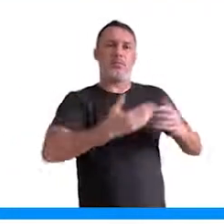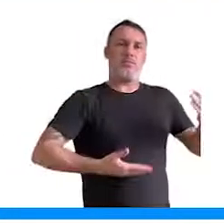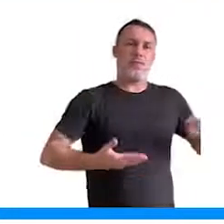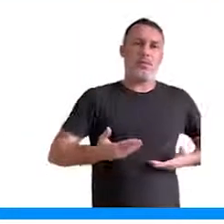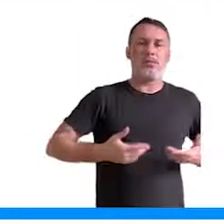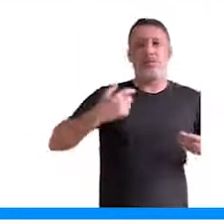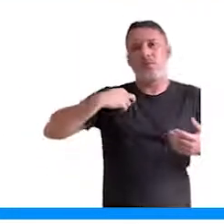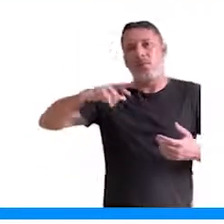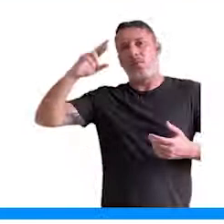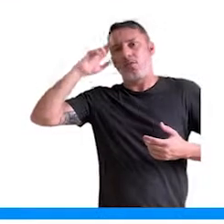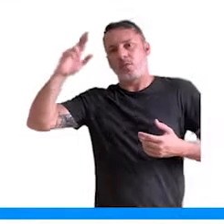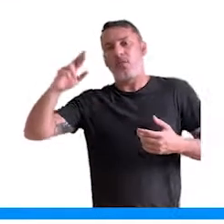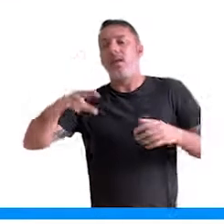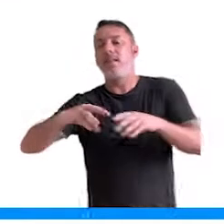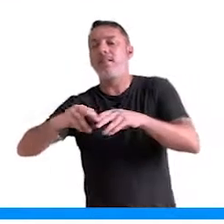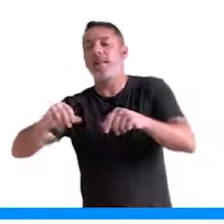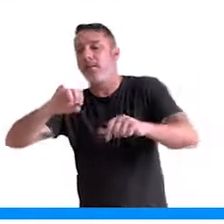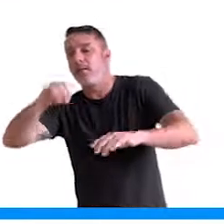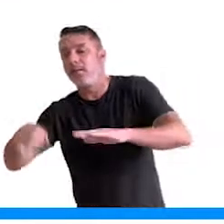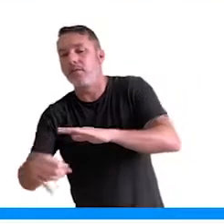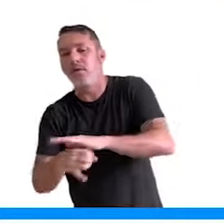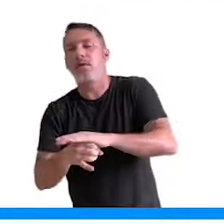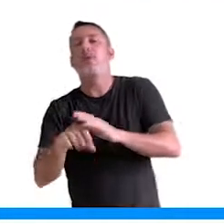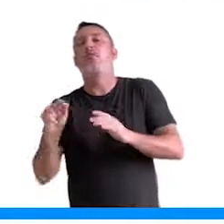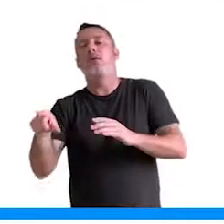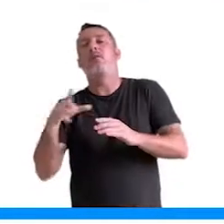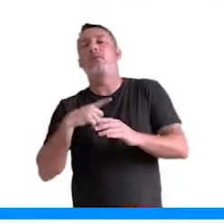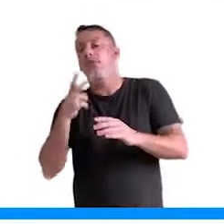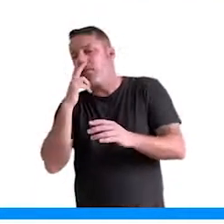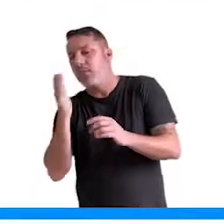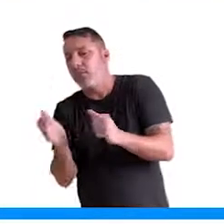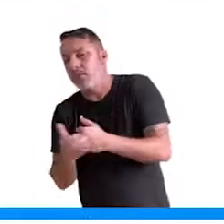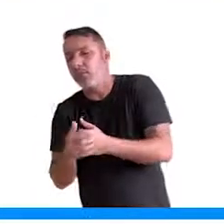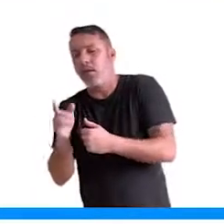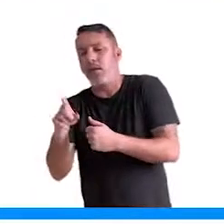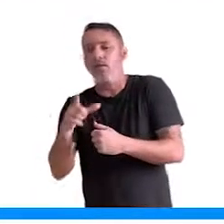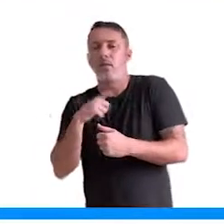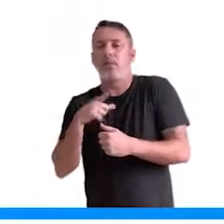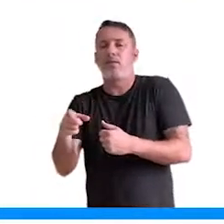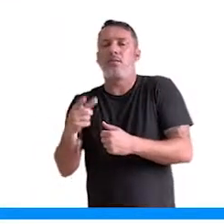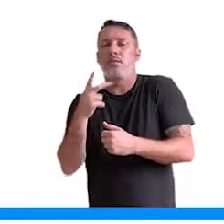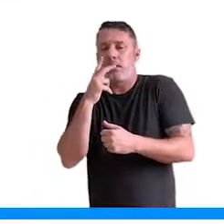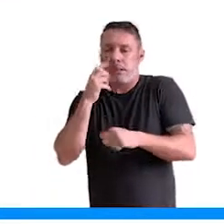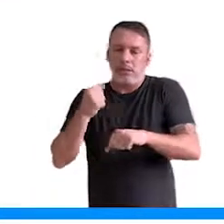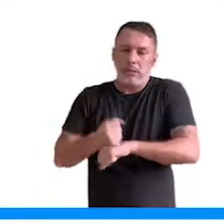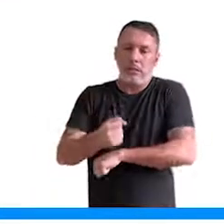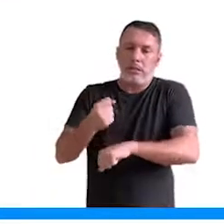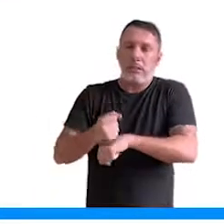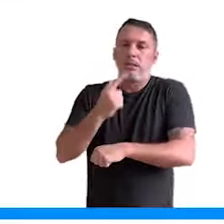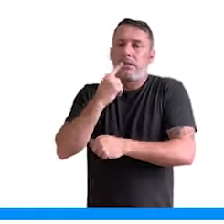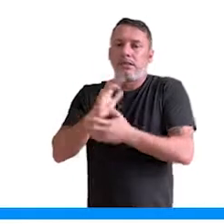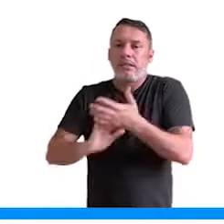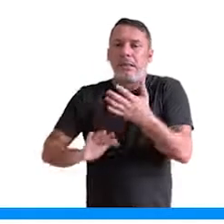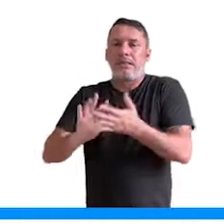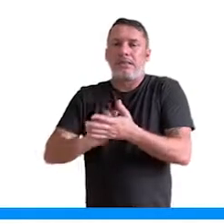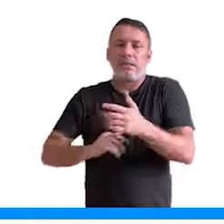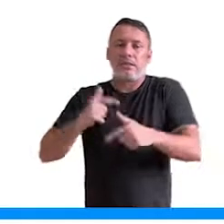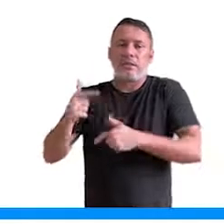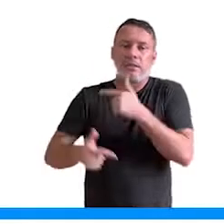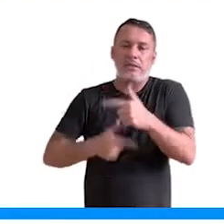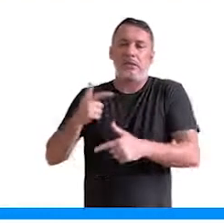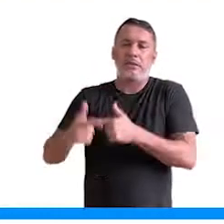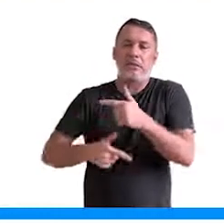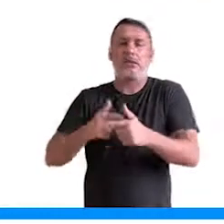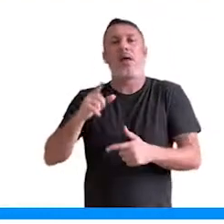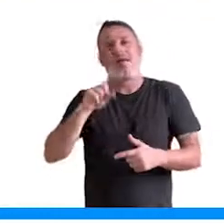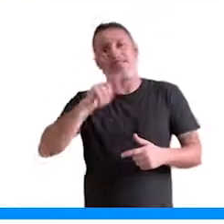está num nível mais alto, e que debaixo tem a terra, e que esse trabalho está tirando o sangue dos